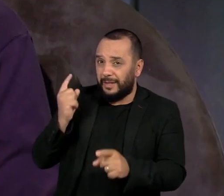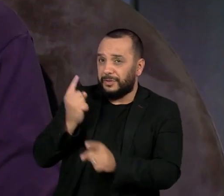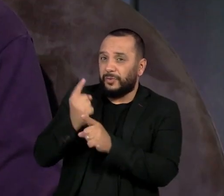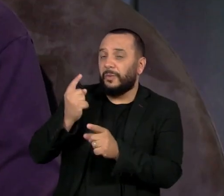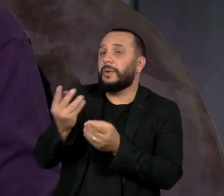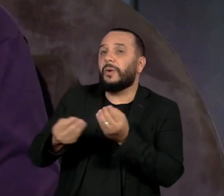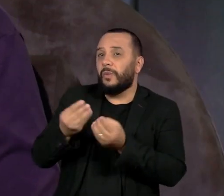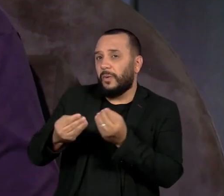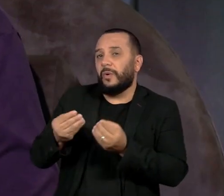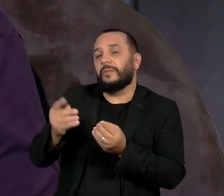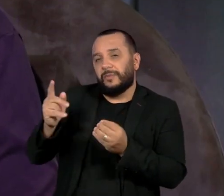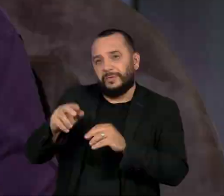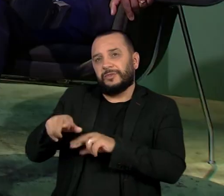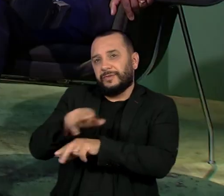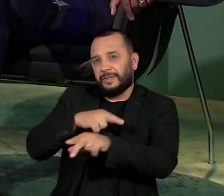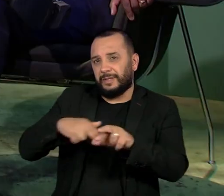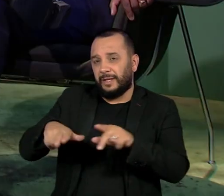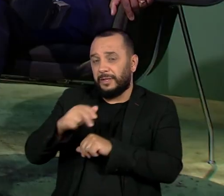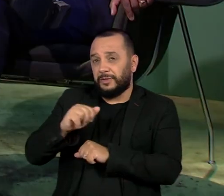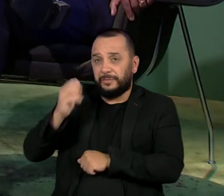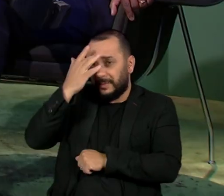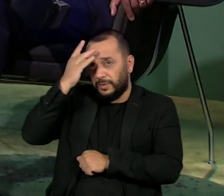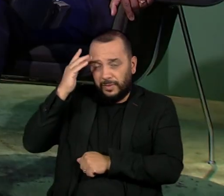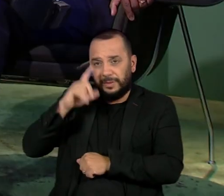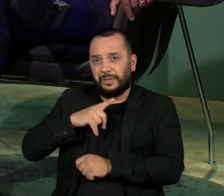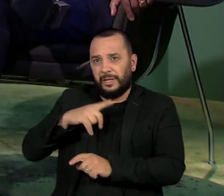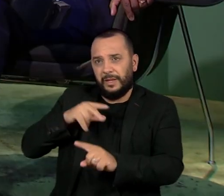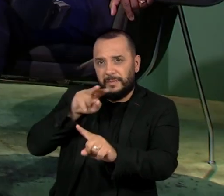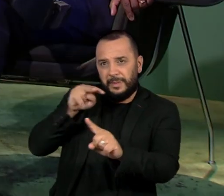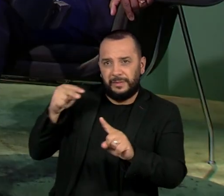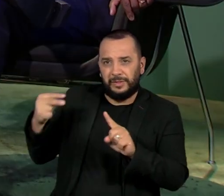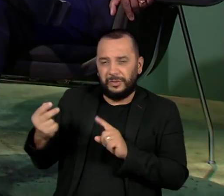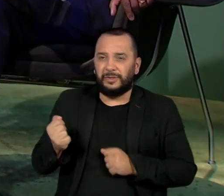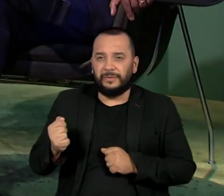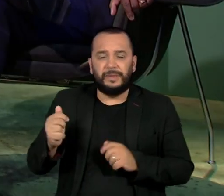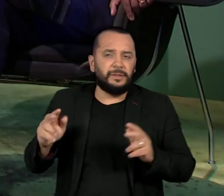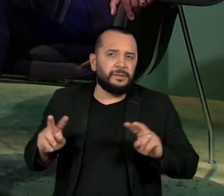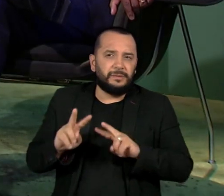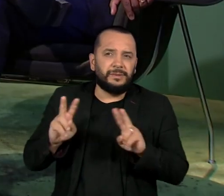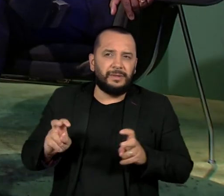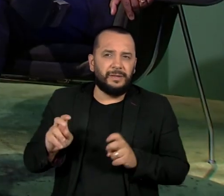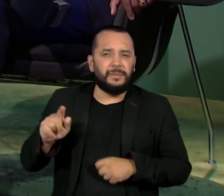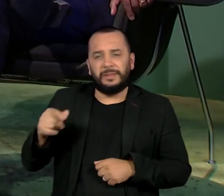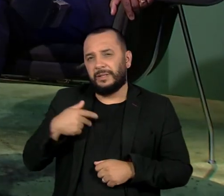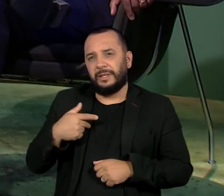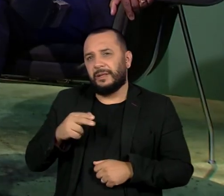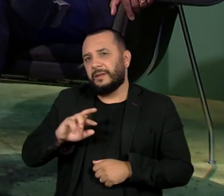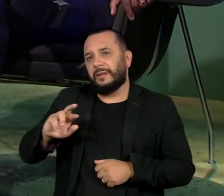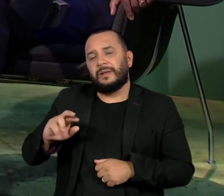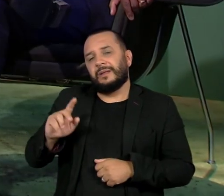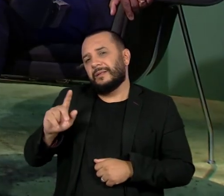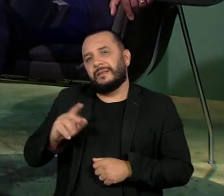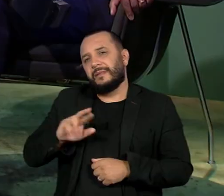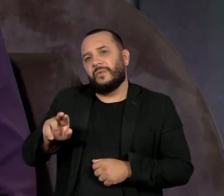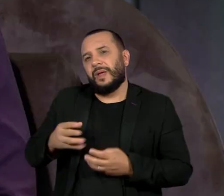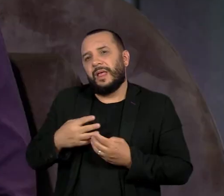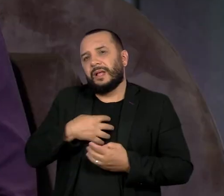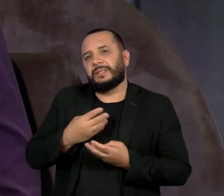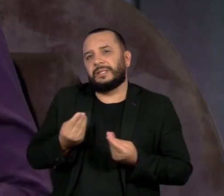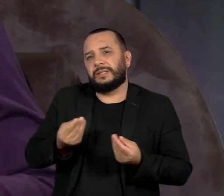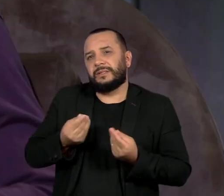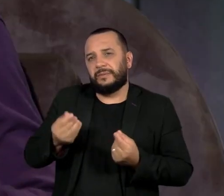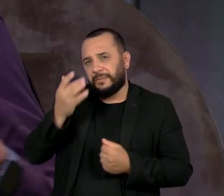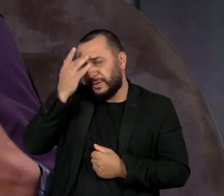consegue trazer, recuperar essa visão de questões que talvez não sejam tão sensíveis para pessoas que não sejam negras.